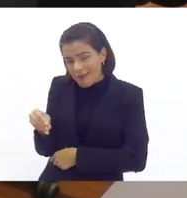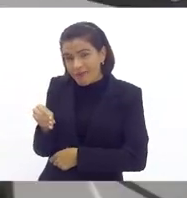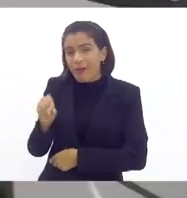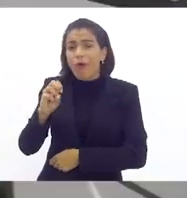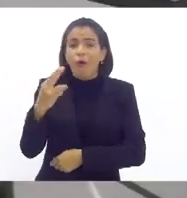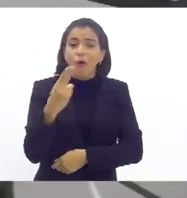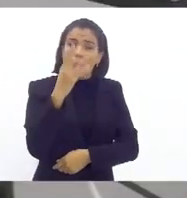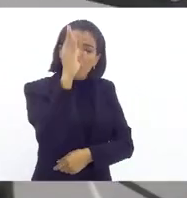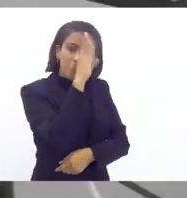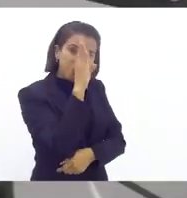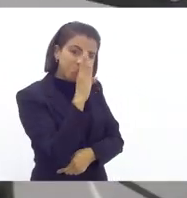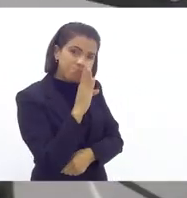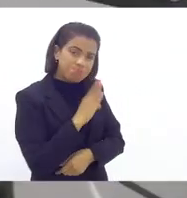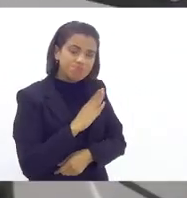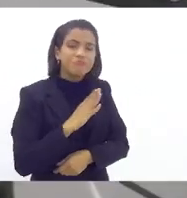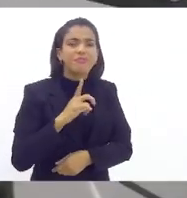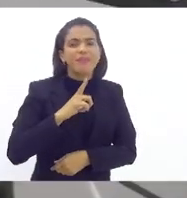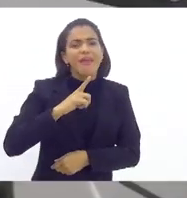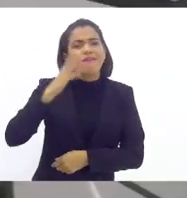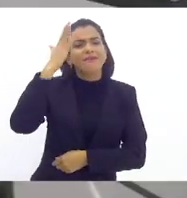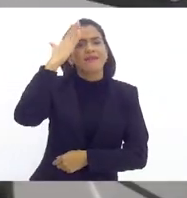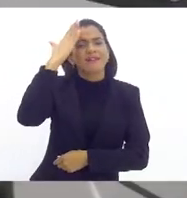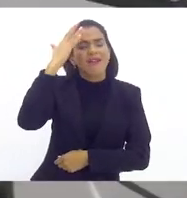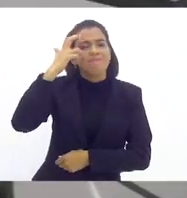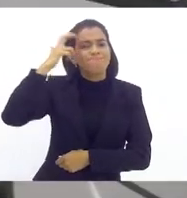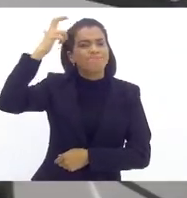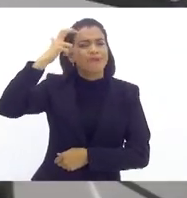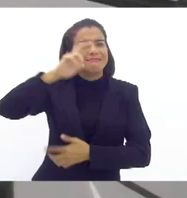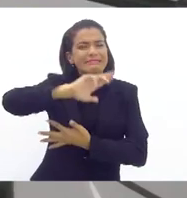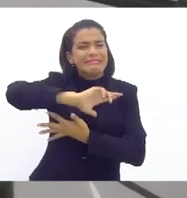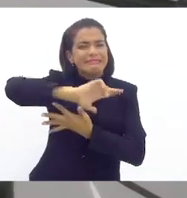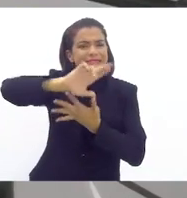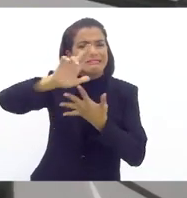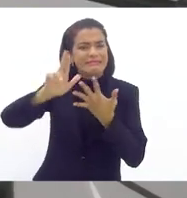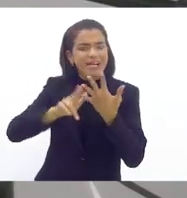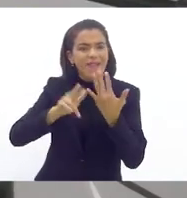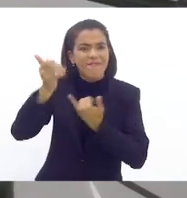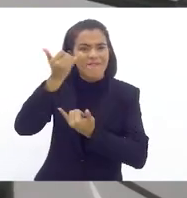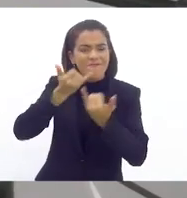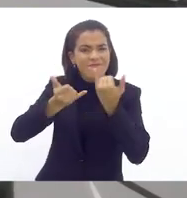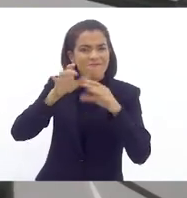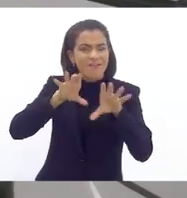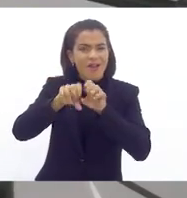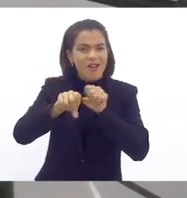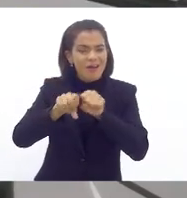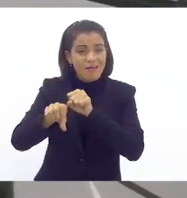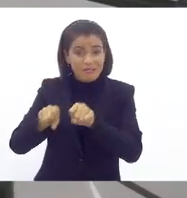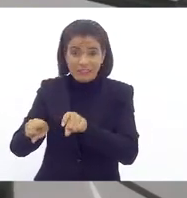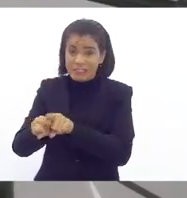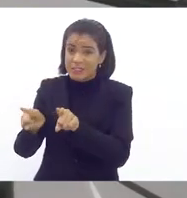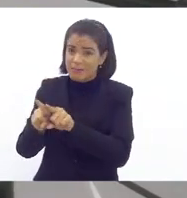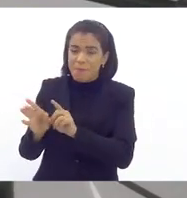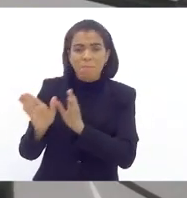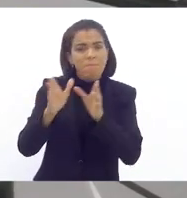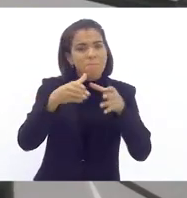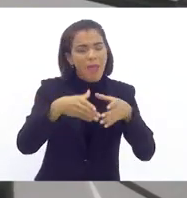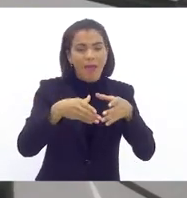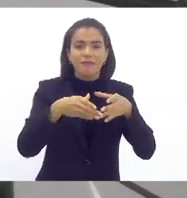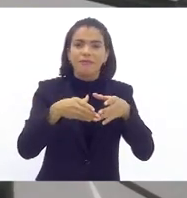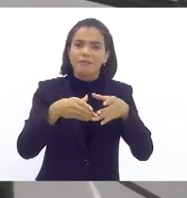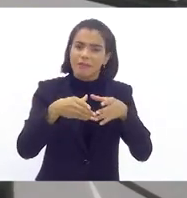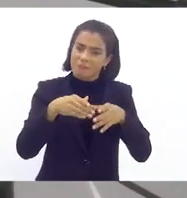seja aqui no Brasil, tem saberes, conhecimentos, informações que precisam ser difundidos como parte constituinte do